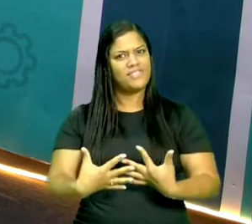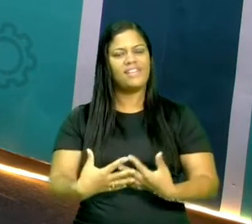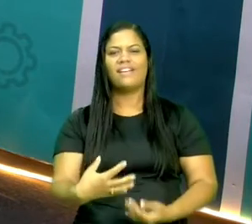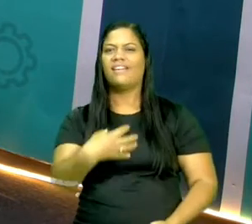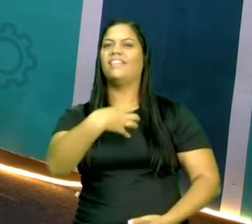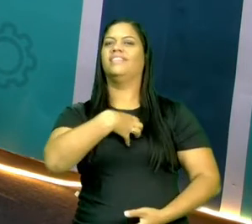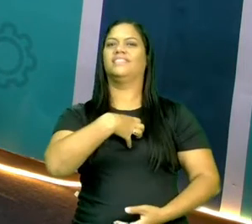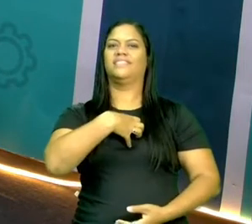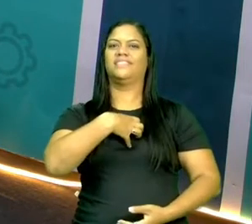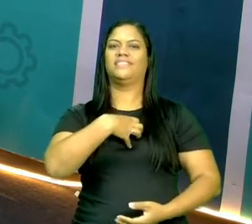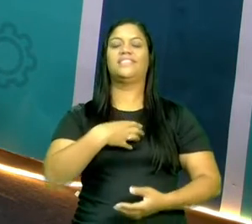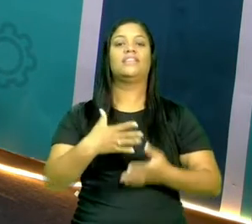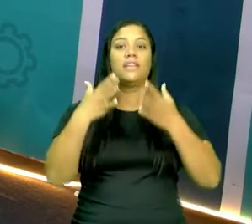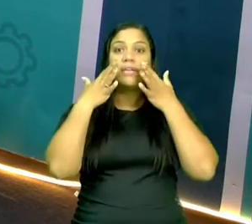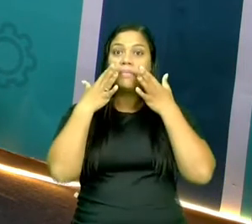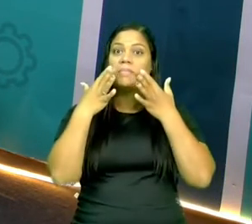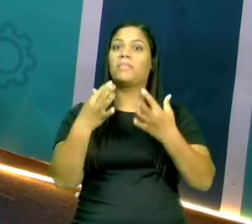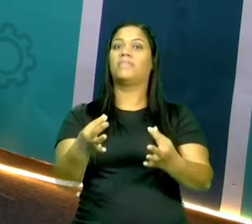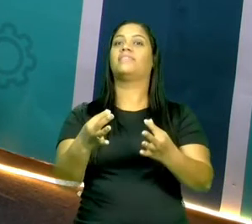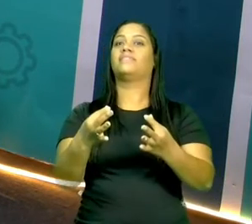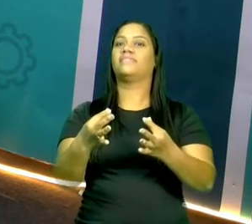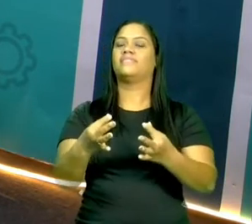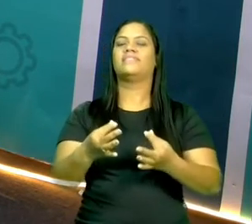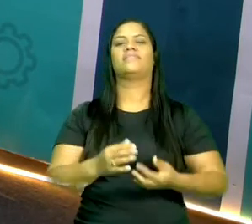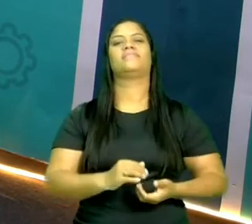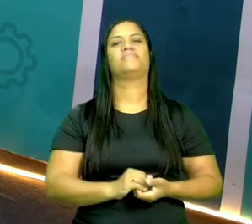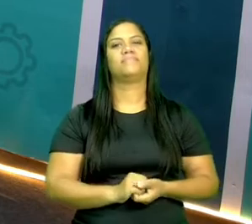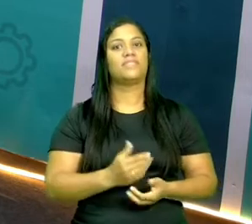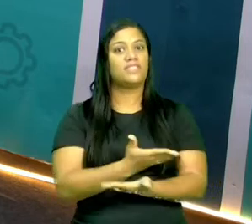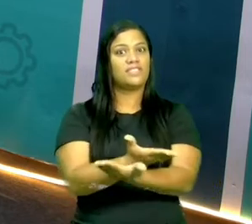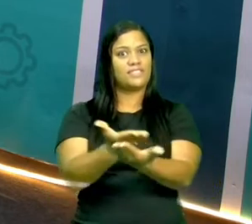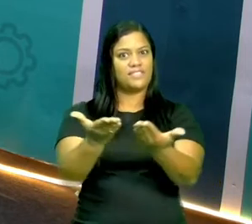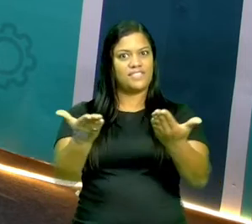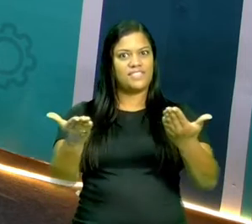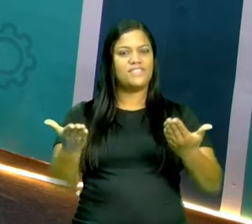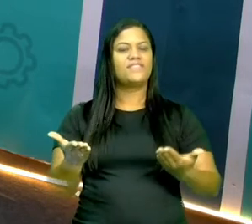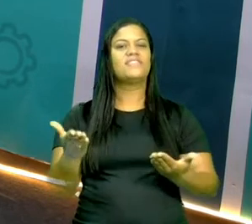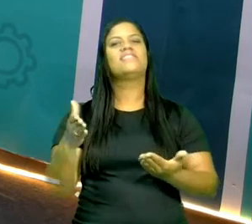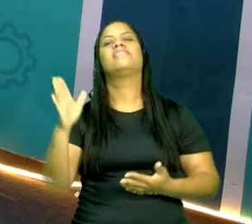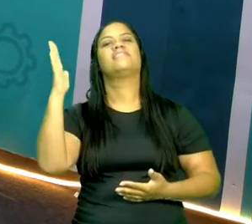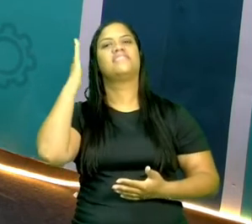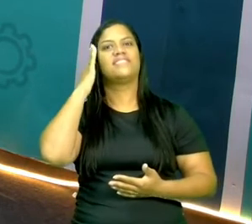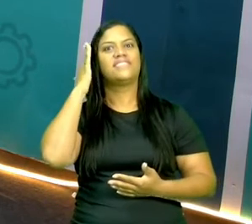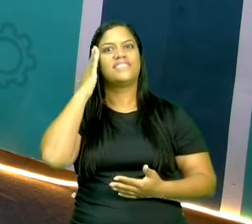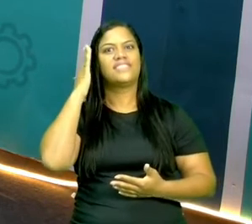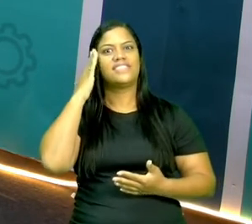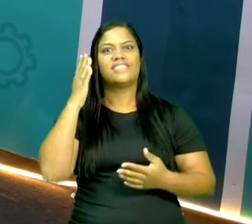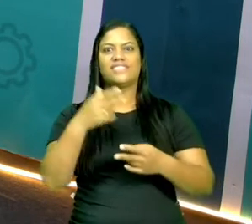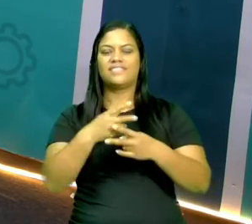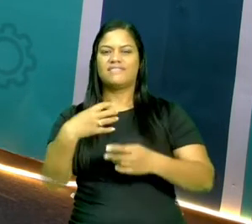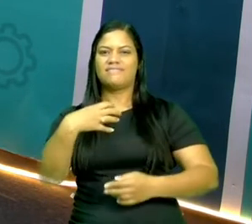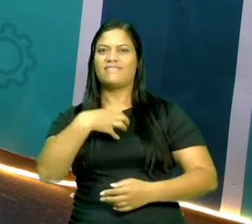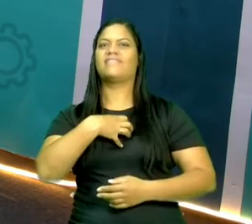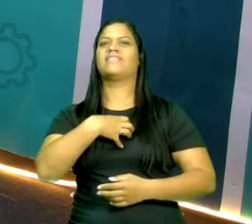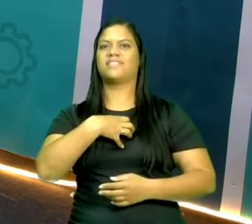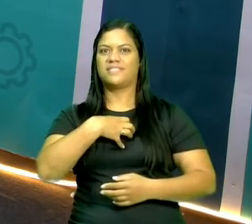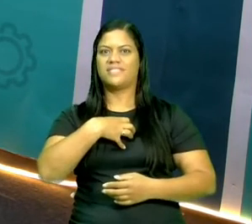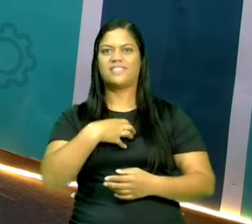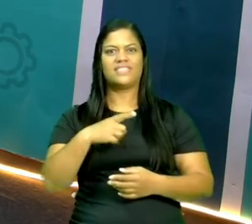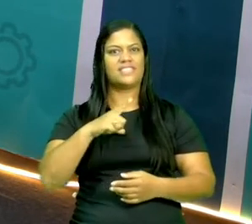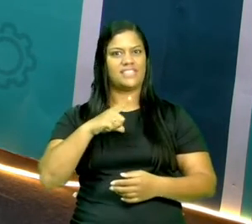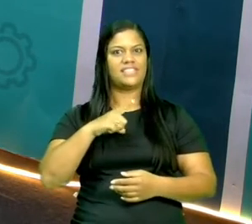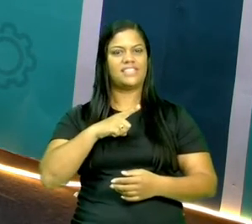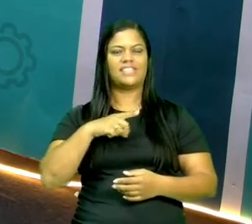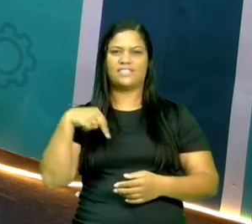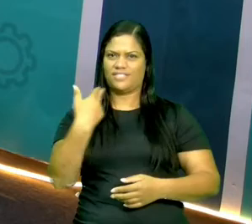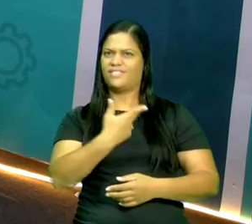os sentimentos. E prestem bastante atenção que vocês vão ouvir, né, alguns sentimentos e sensações que